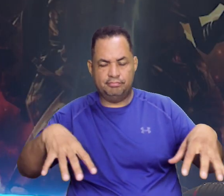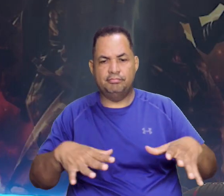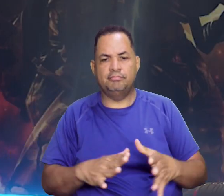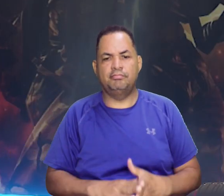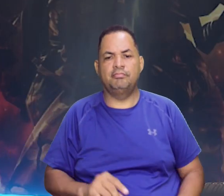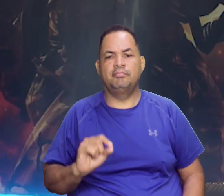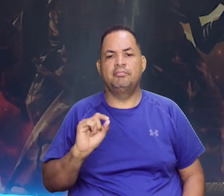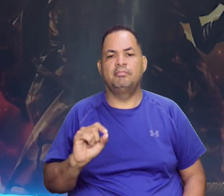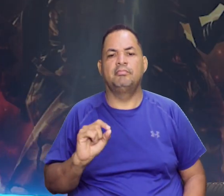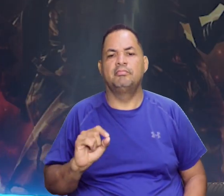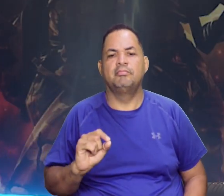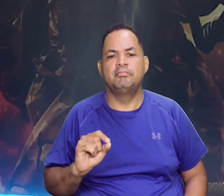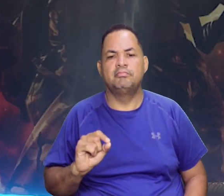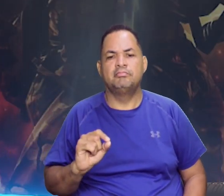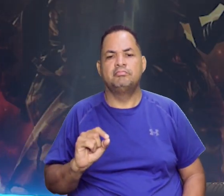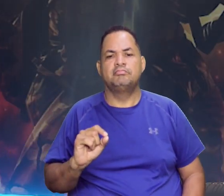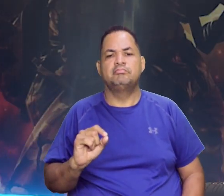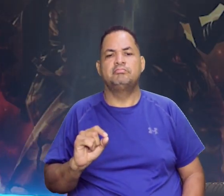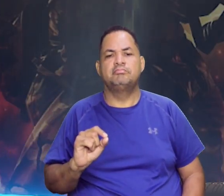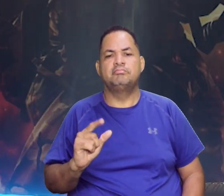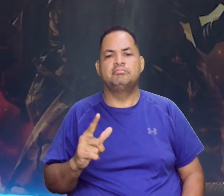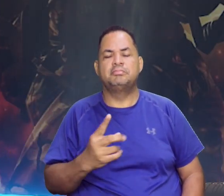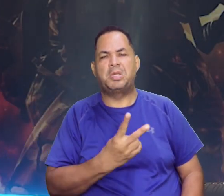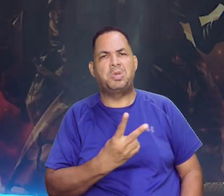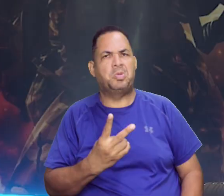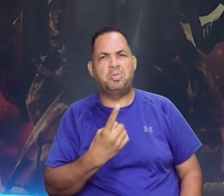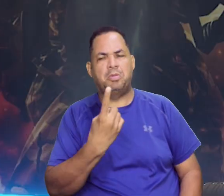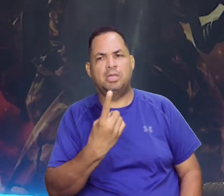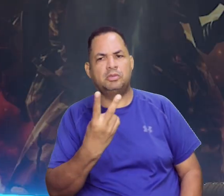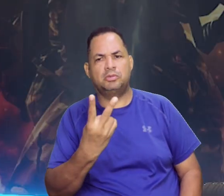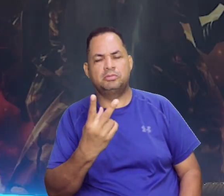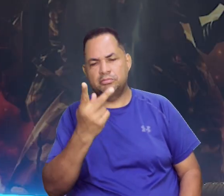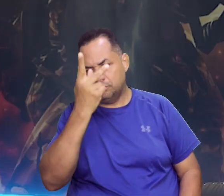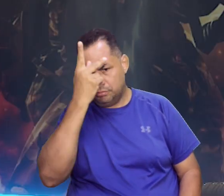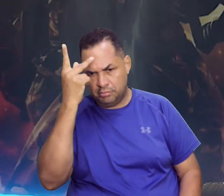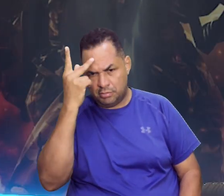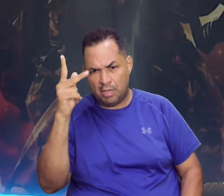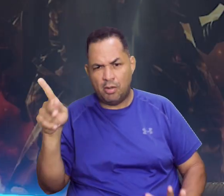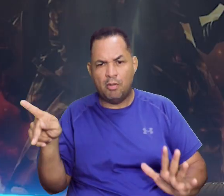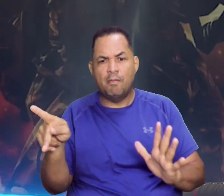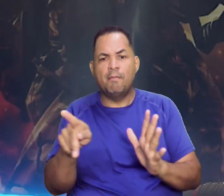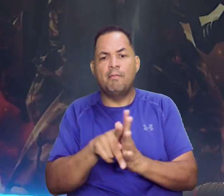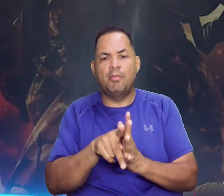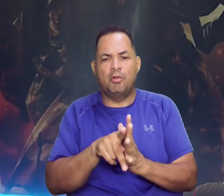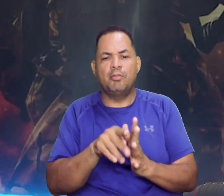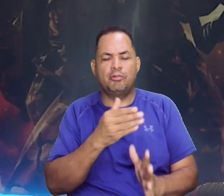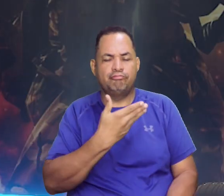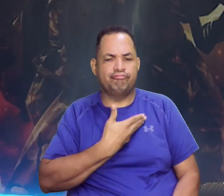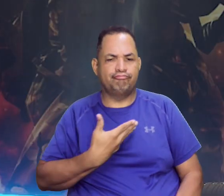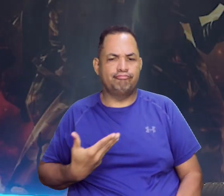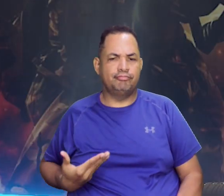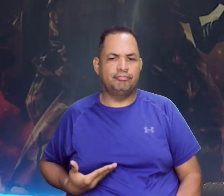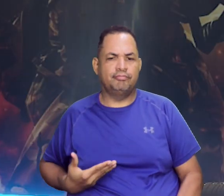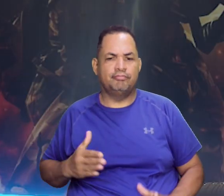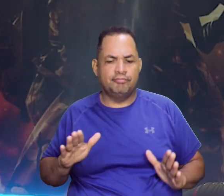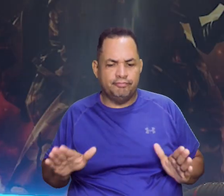brancos, não vai ser feito assim por uma, duas pessoas. É o próprio governo quem